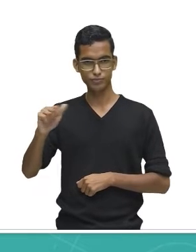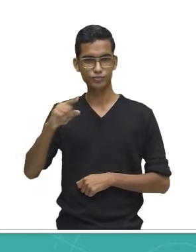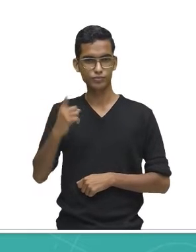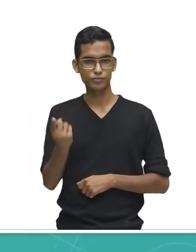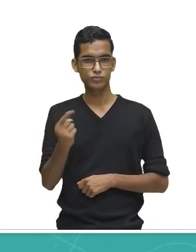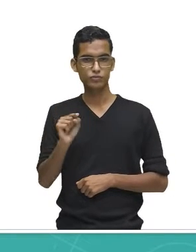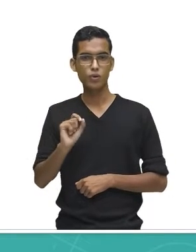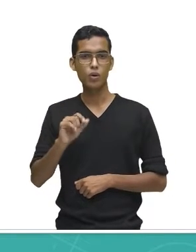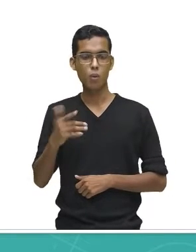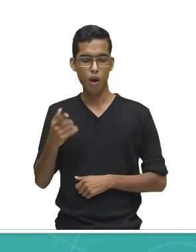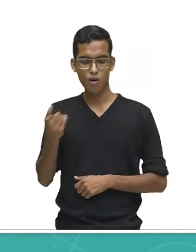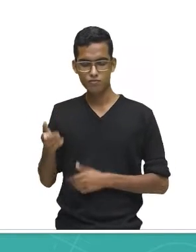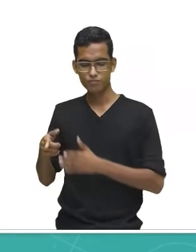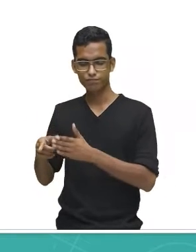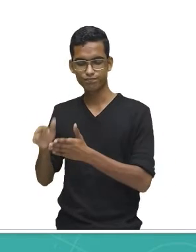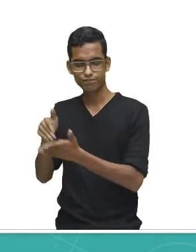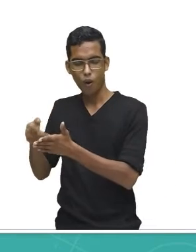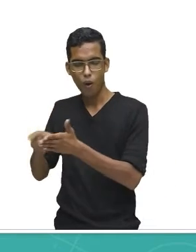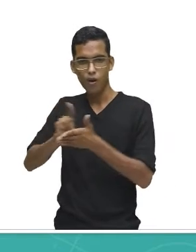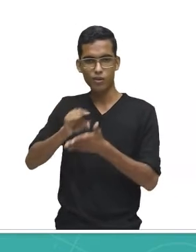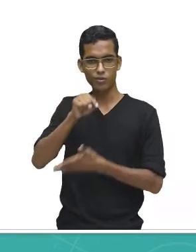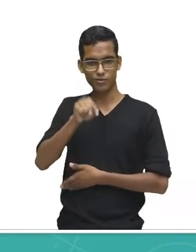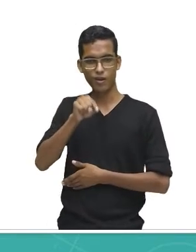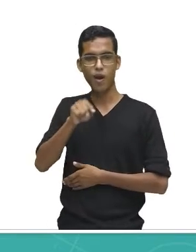palavra paroxítona.